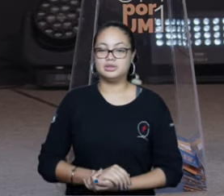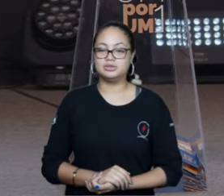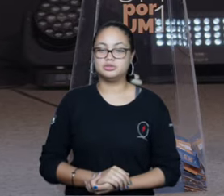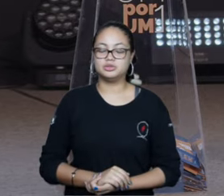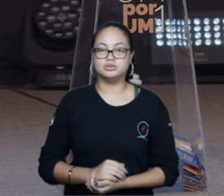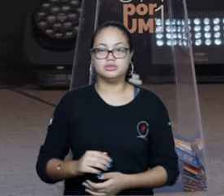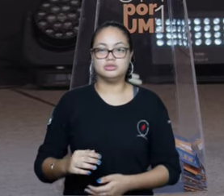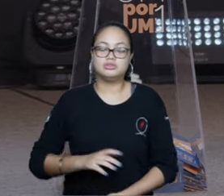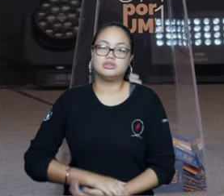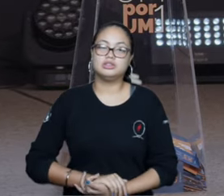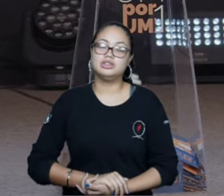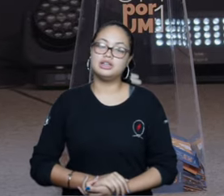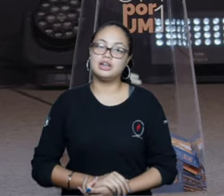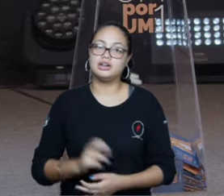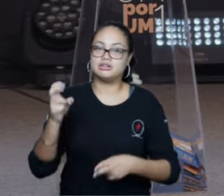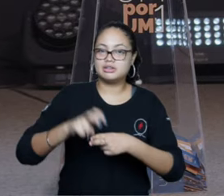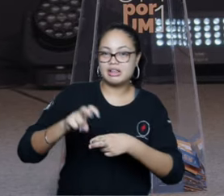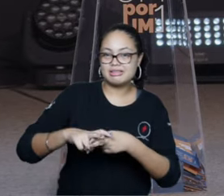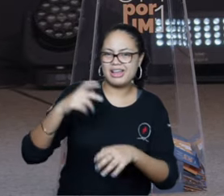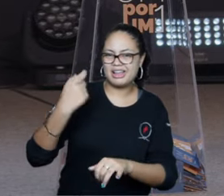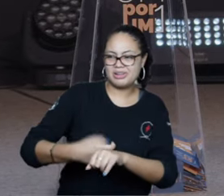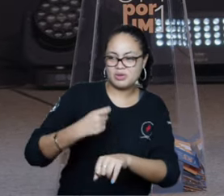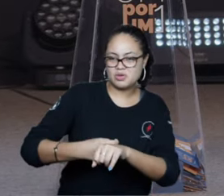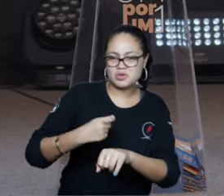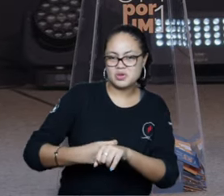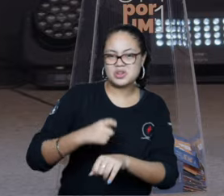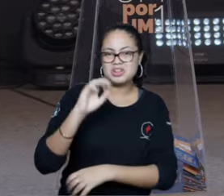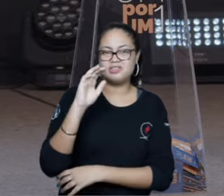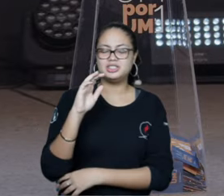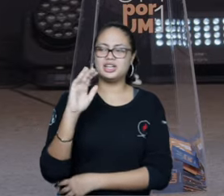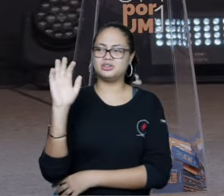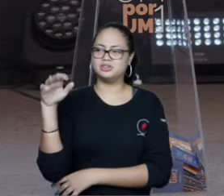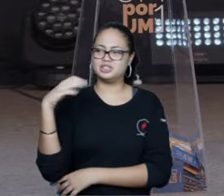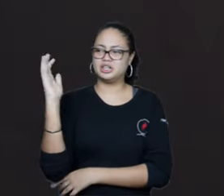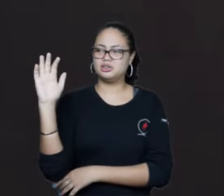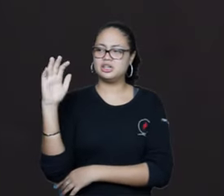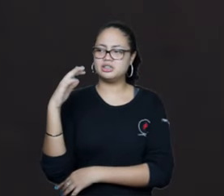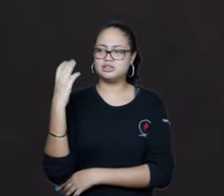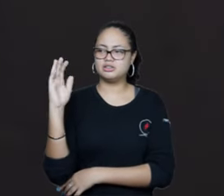para se sentar ventilador sem hélice